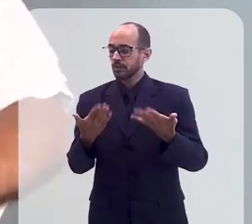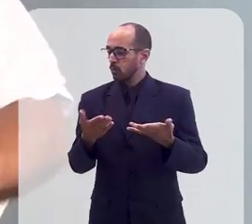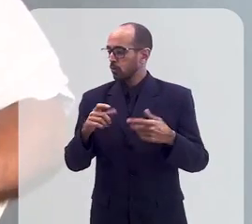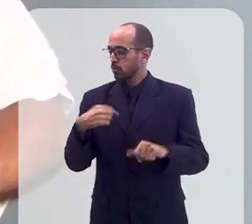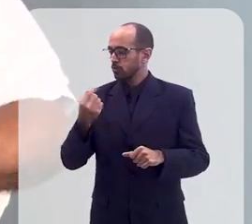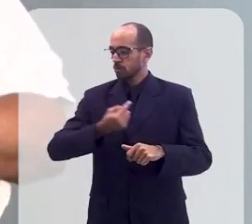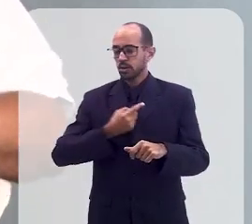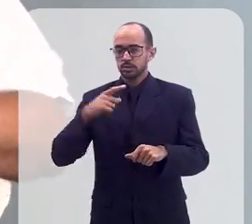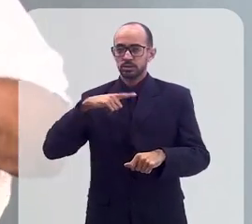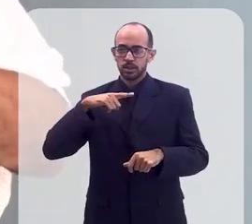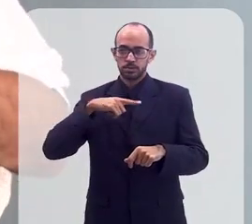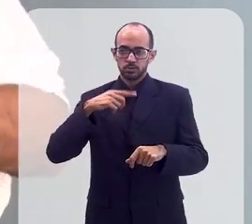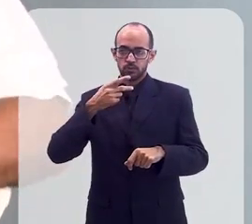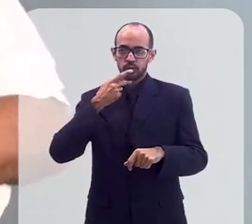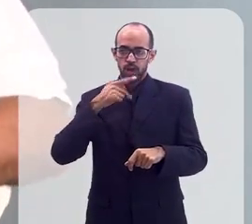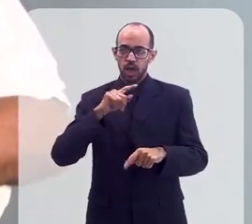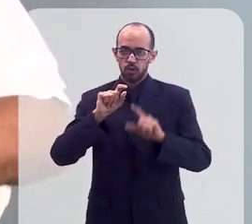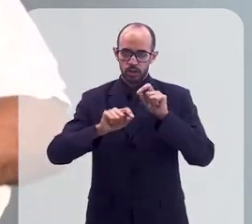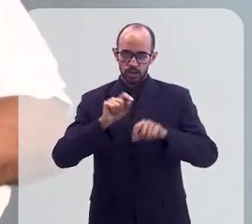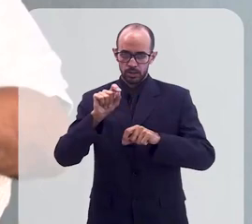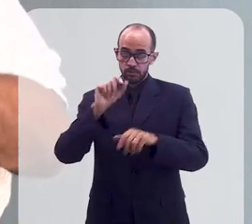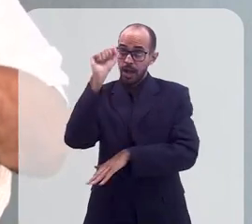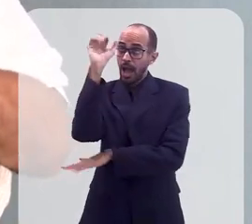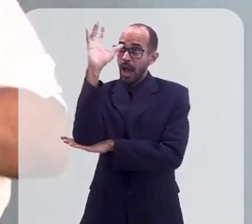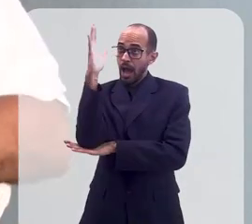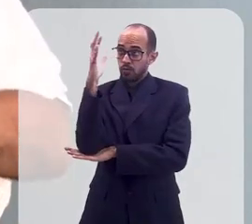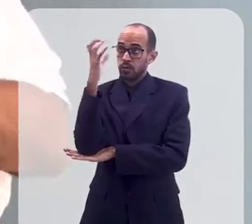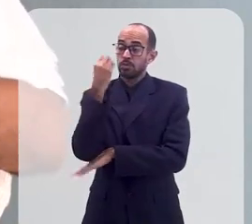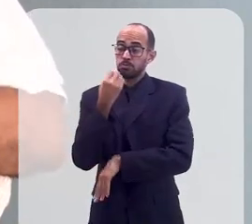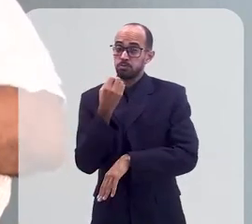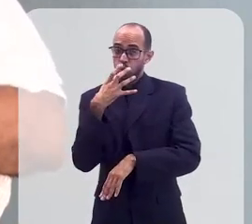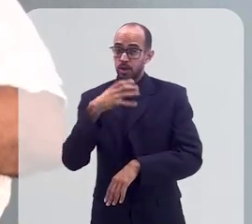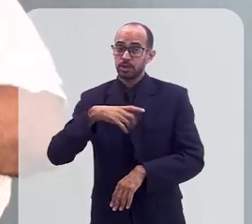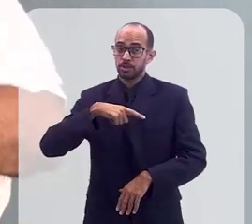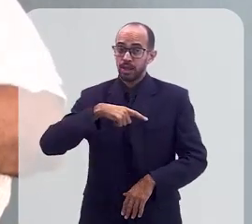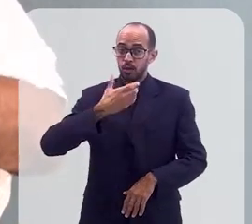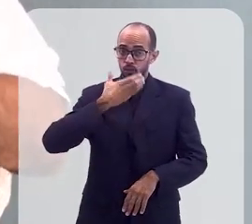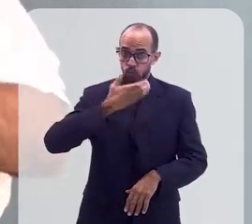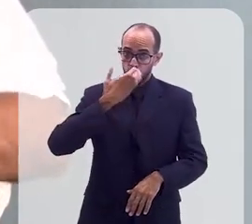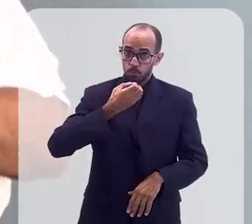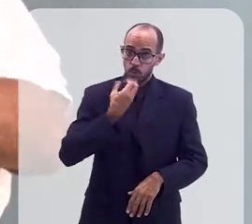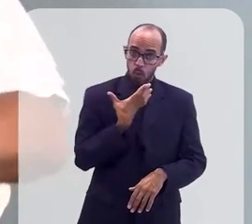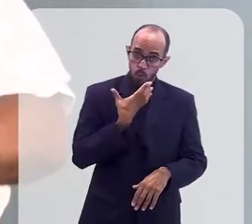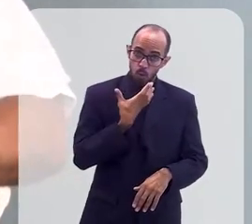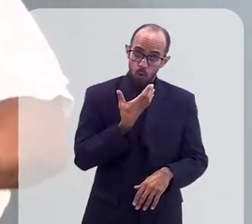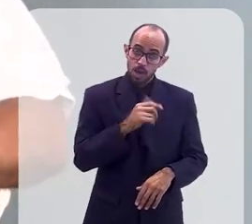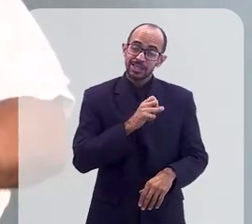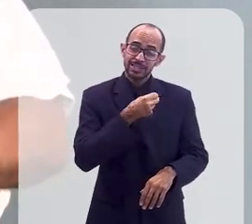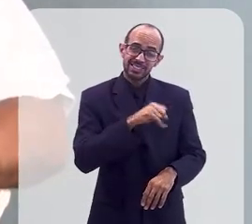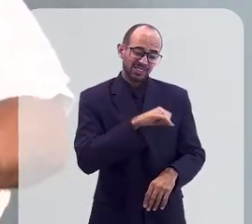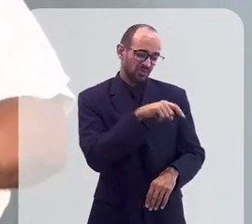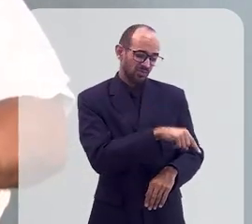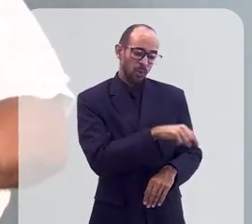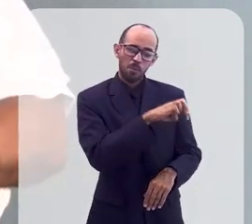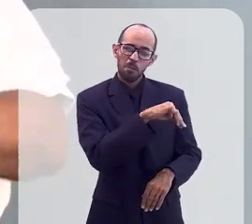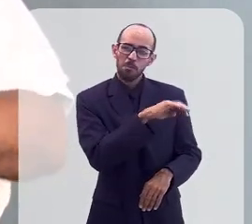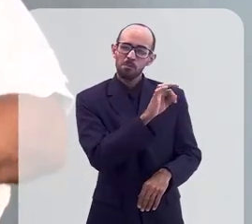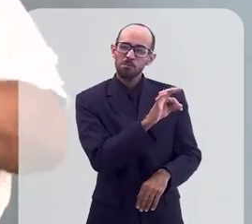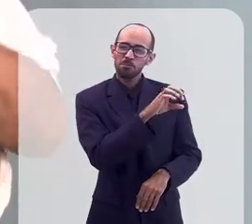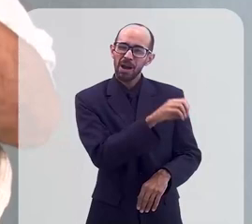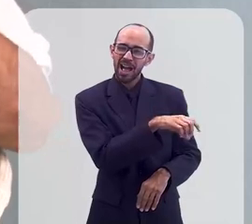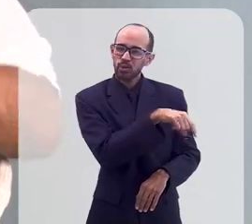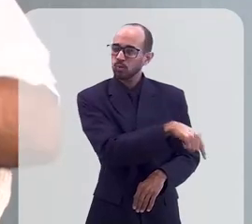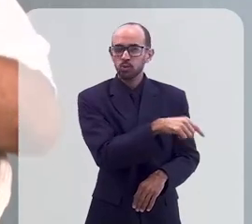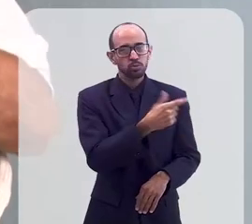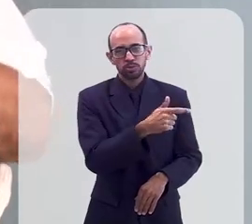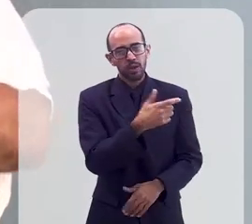dizer o seguinte: uma árvore boa dá frutos bons, um espinheiro vai dar espinho. Então, se a